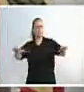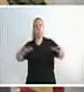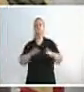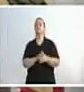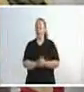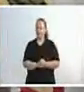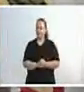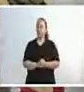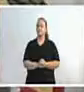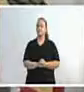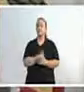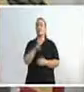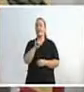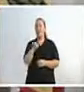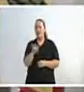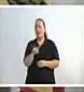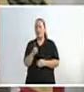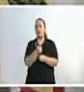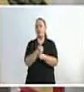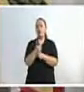fazer, na verdade, um linchamento moral.